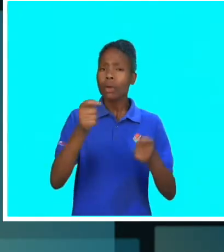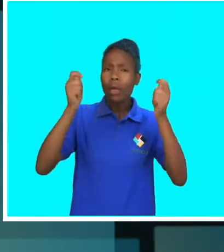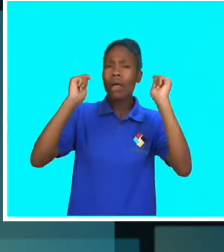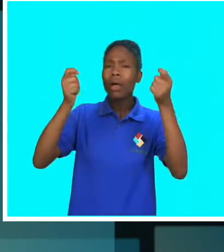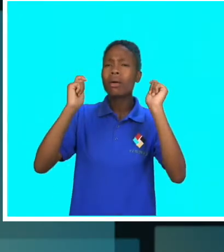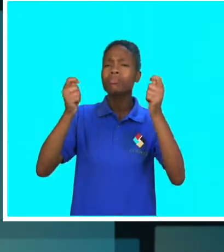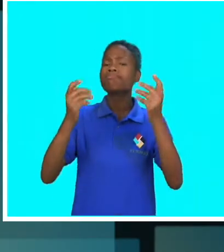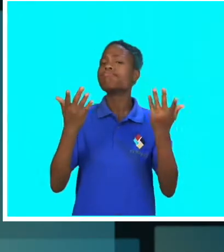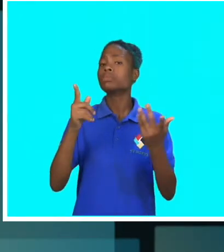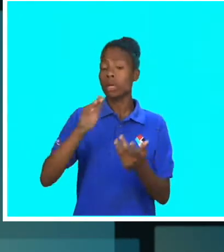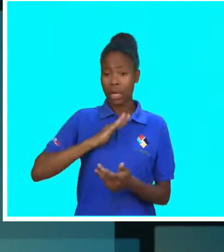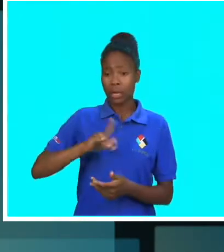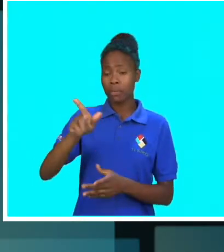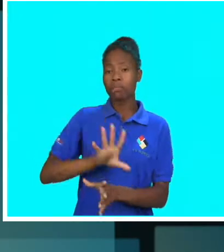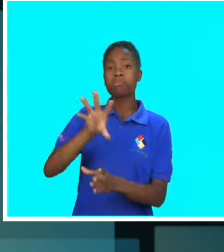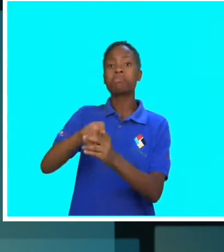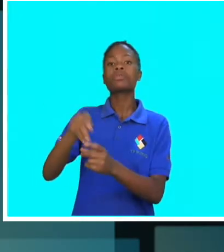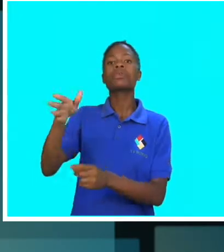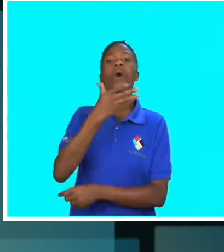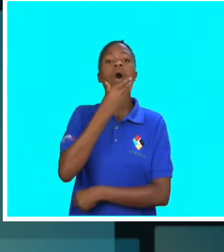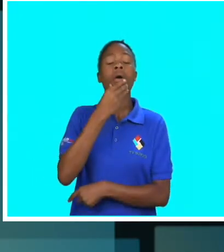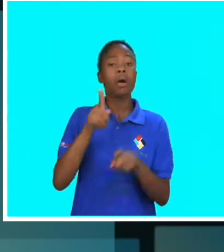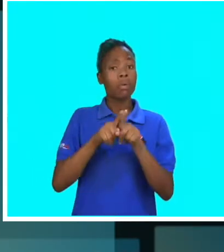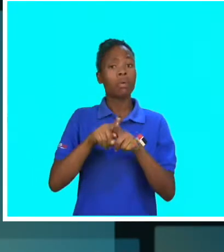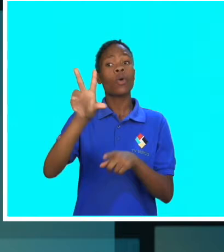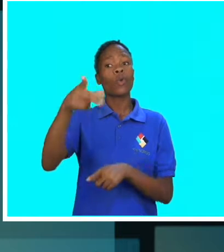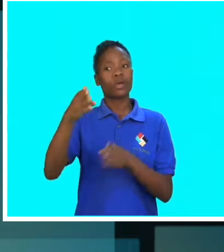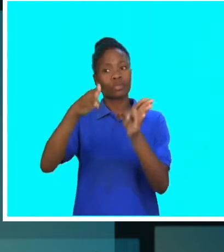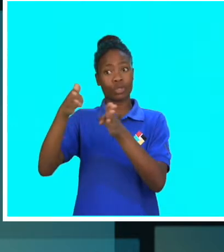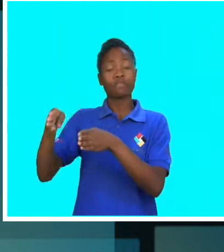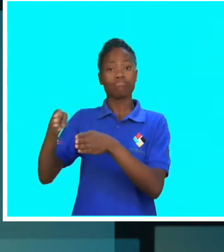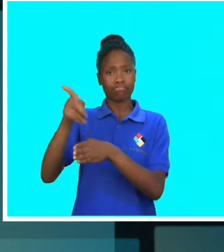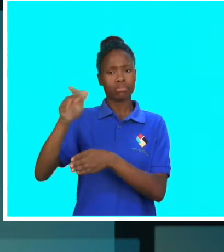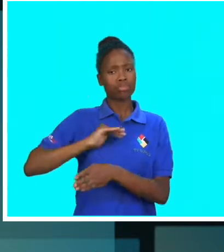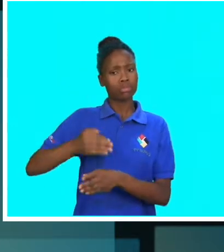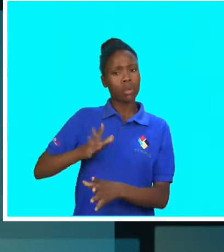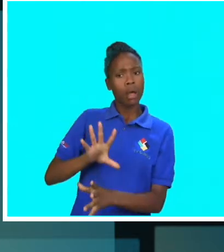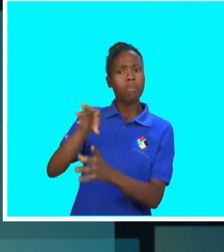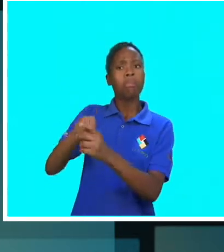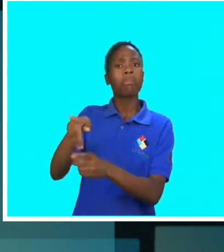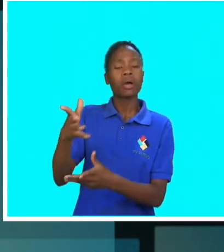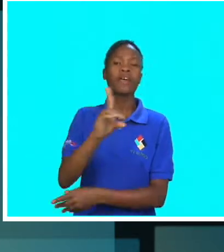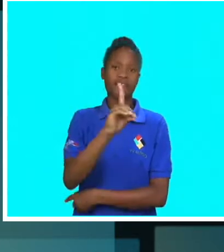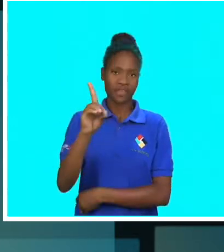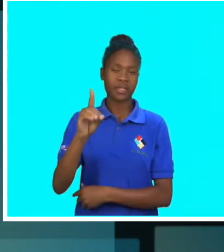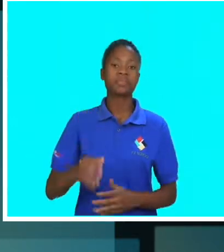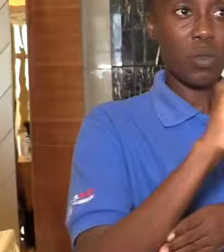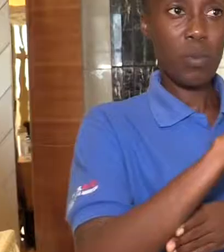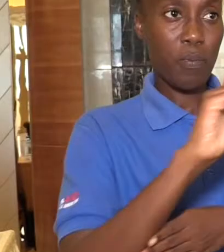Os promotores da campanha consideram ser necessário incluir pessoas com deficiência nesse processo.